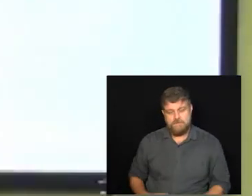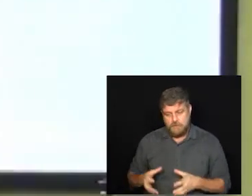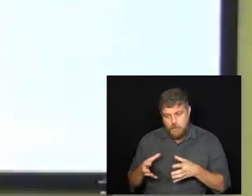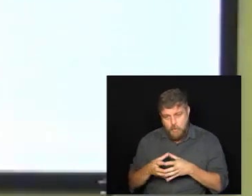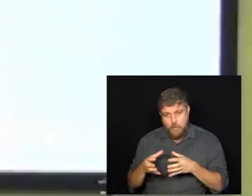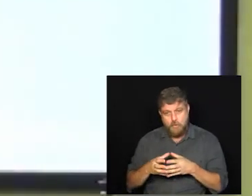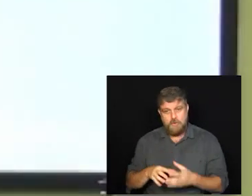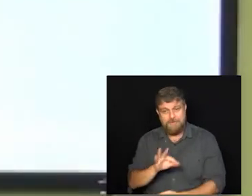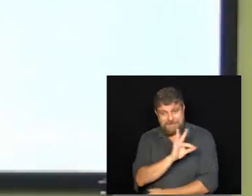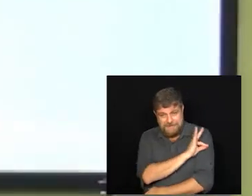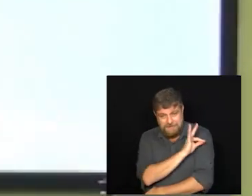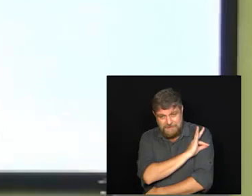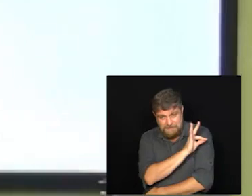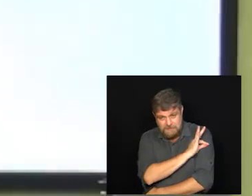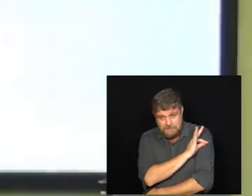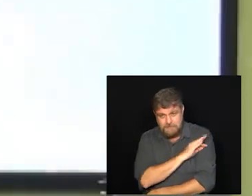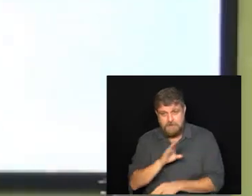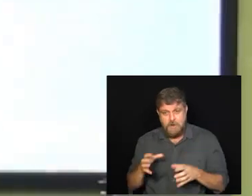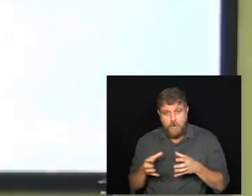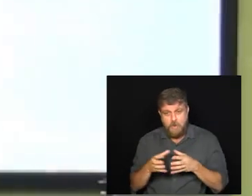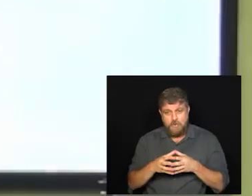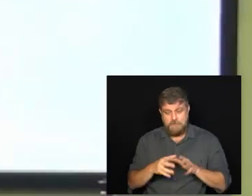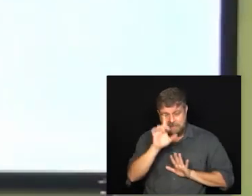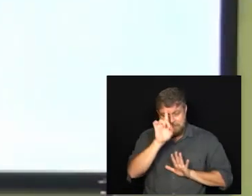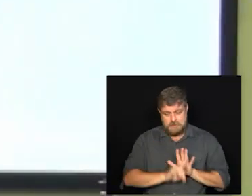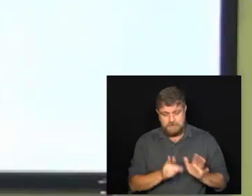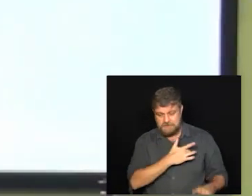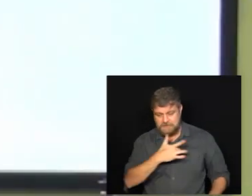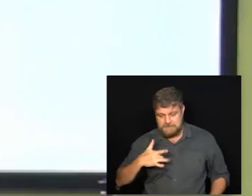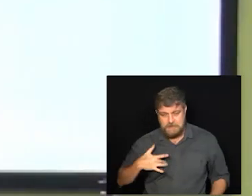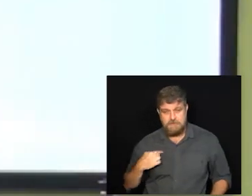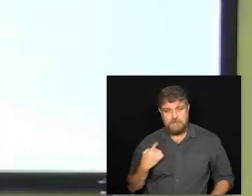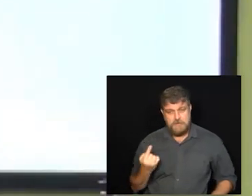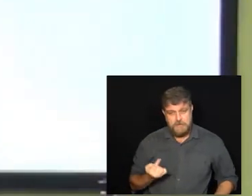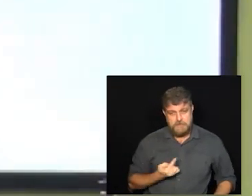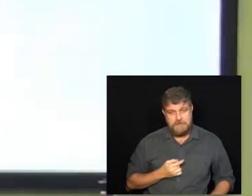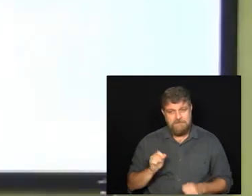da prefeitura, com o grupo da diretoria de saúde, nós vamos